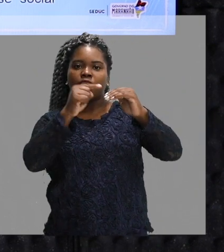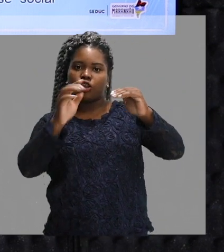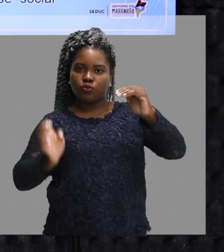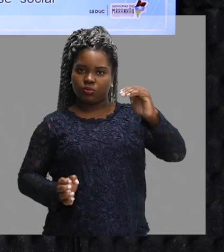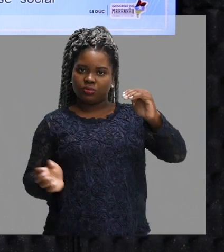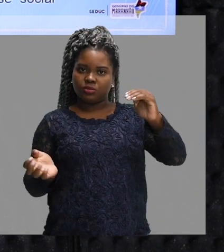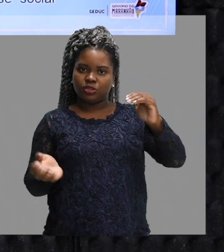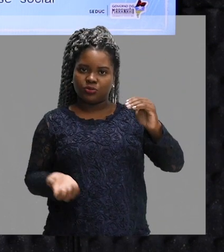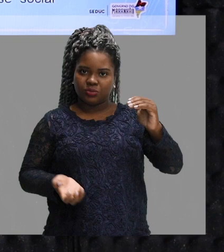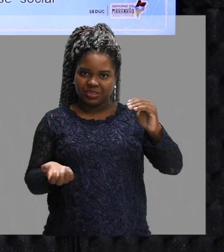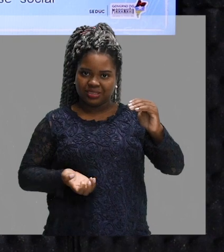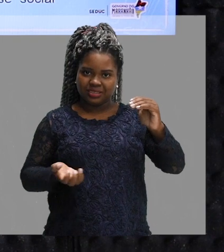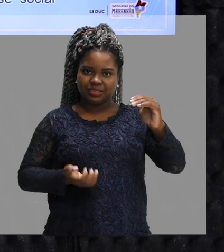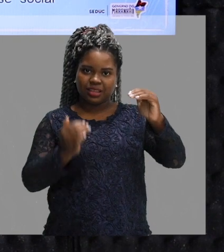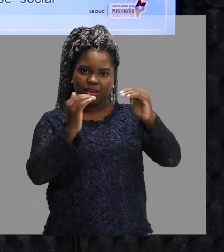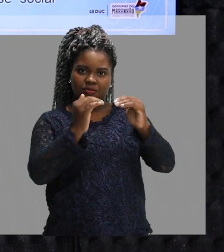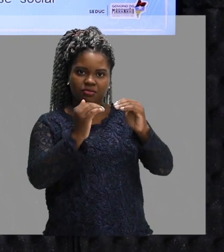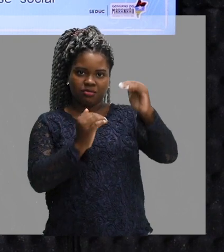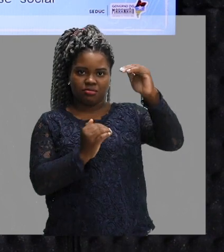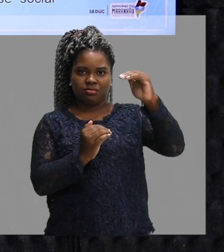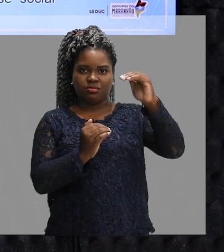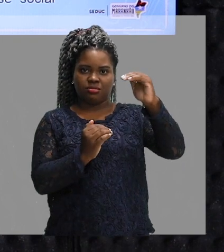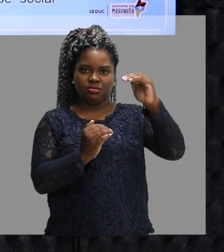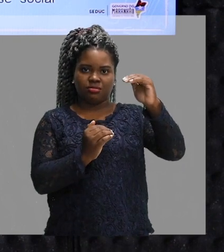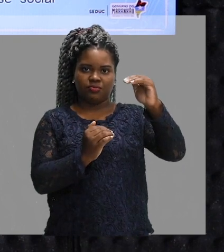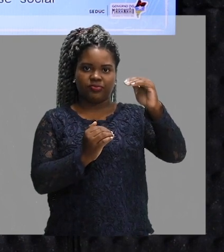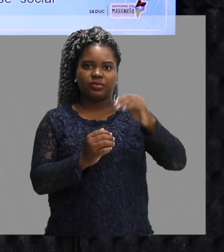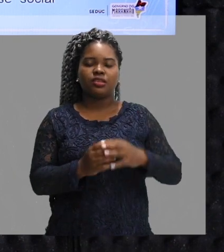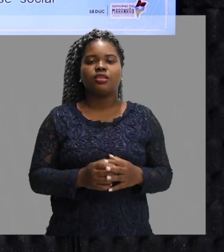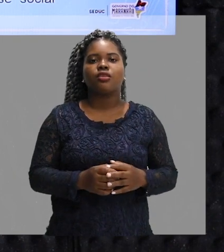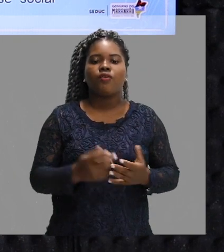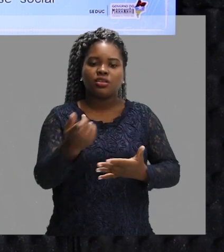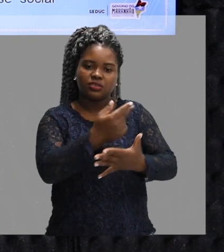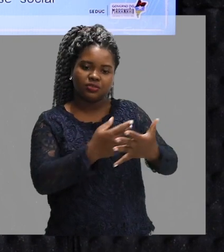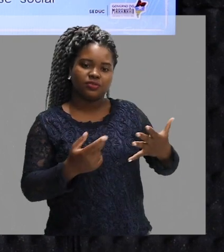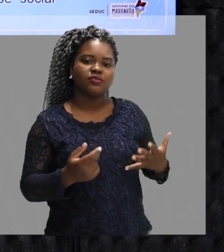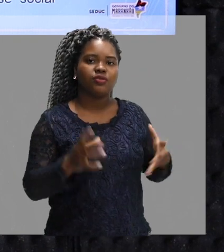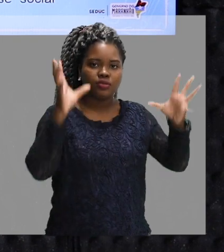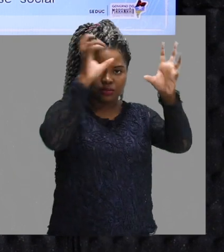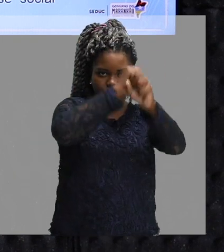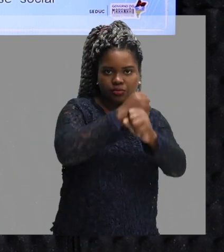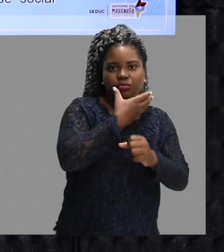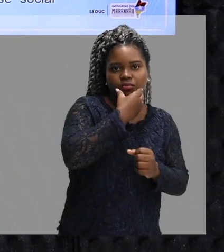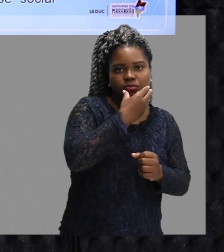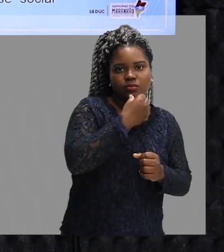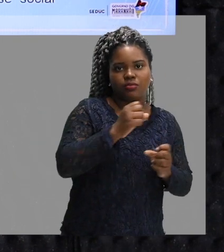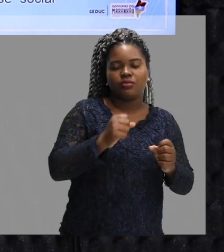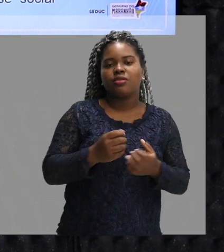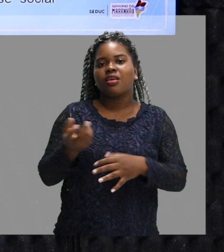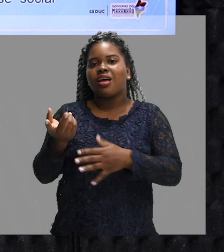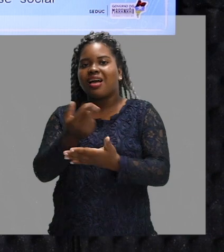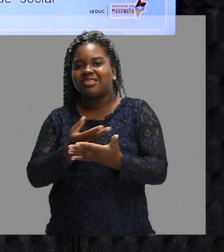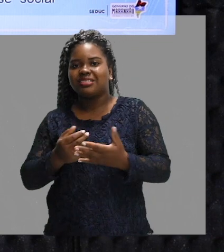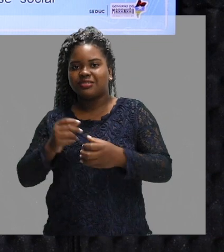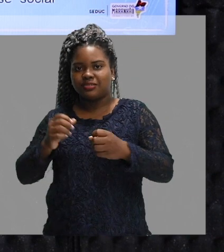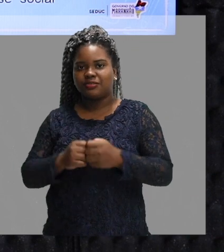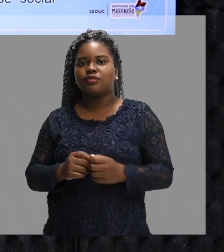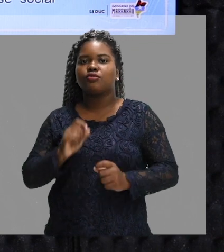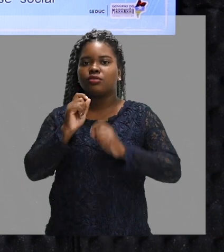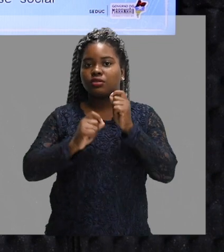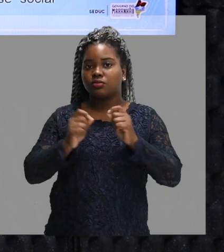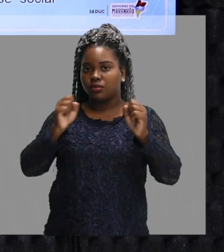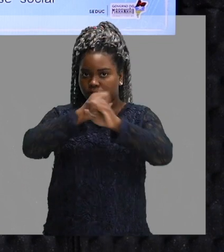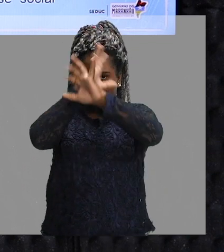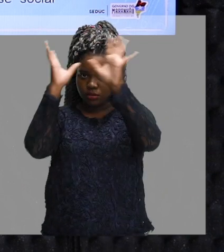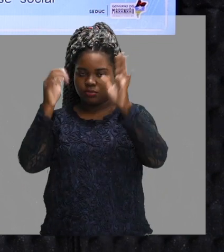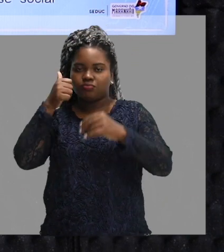tamanho menor. Então, as figuras mais escuras são masculinas, as figuras mais claras são femininas. As figuras maiores sempre são homens,